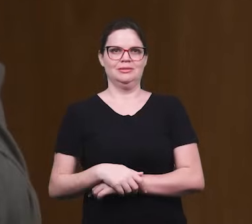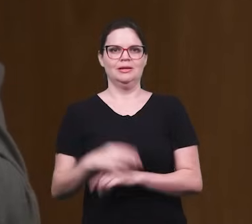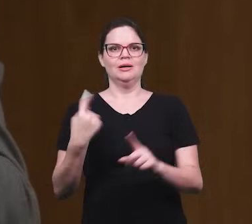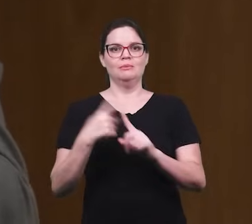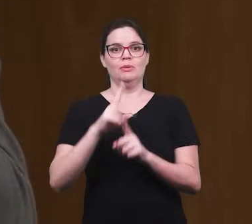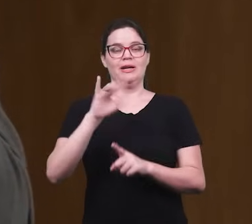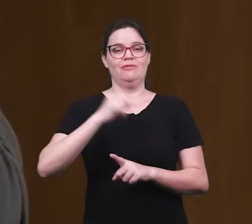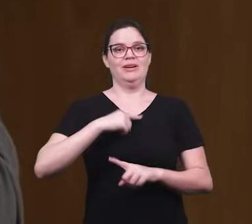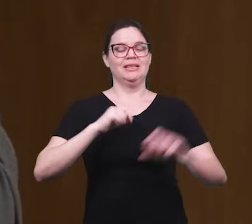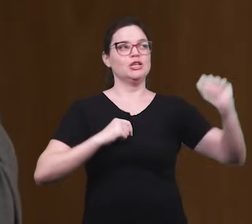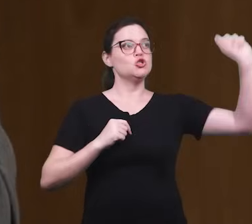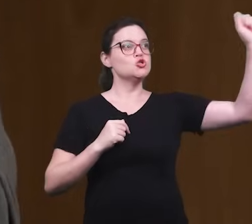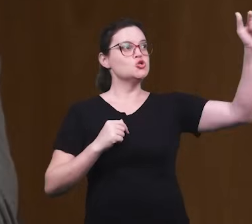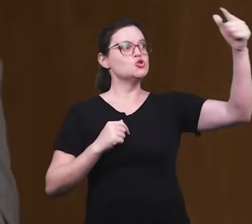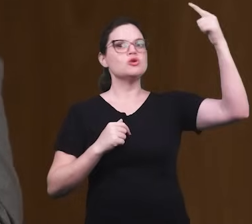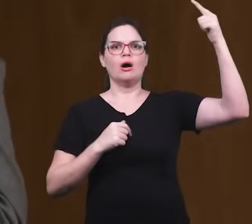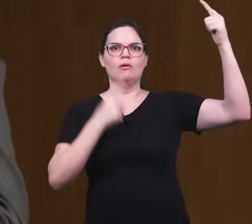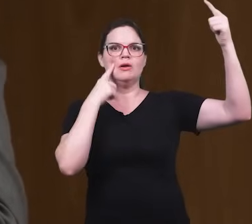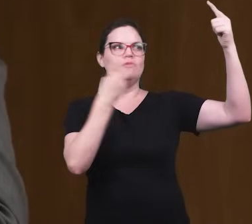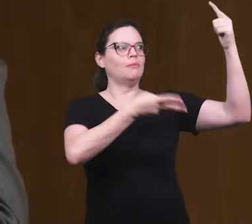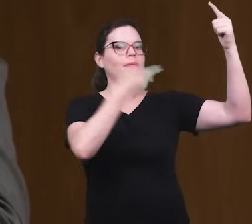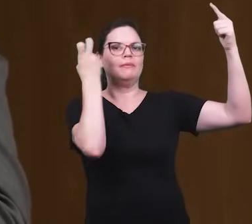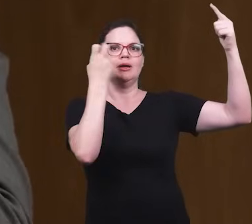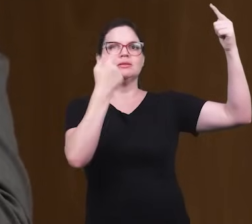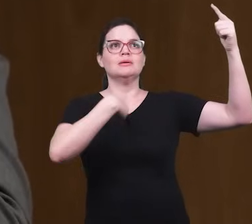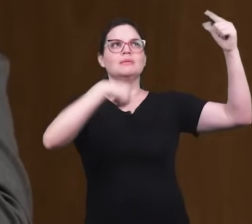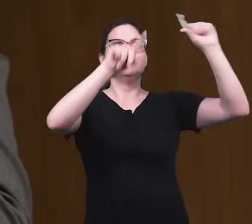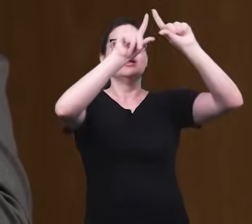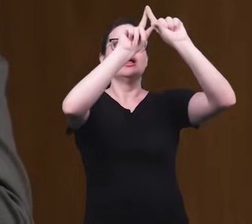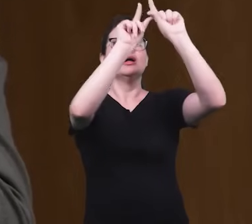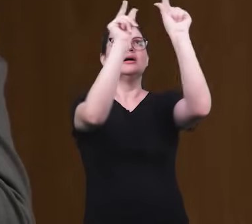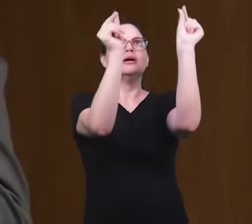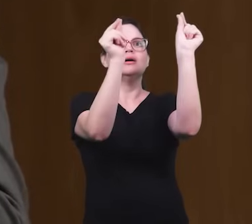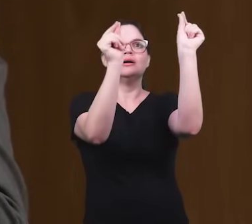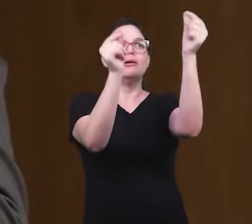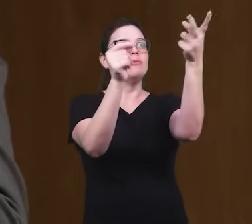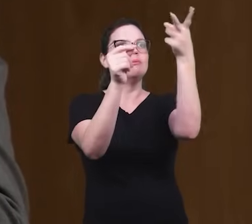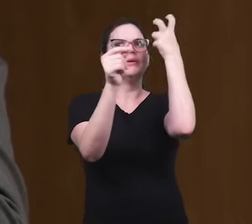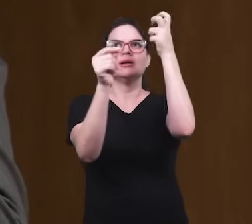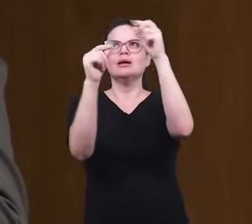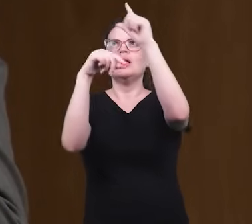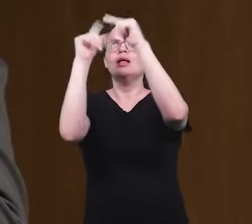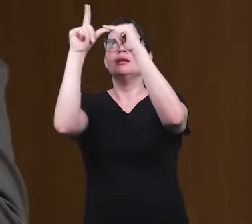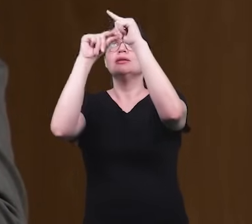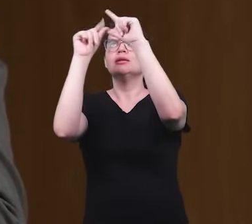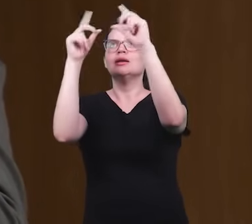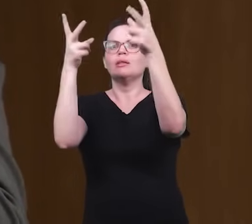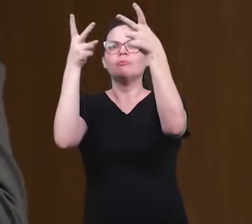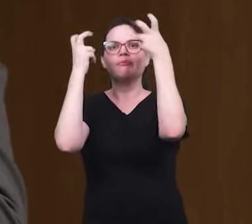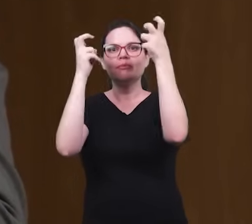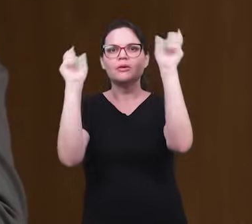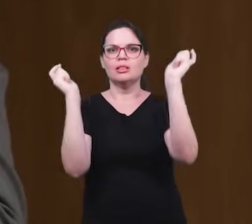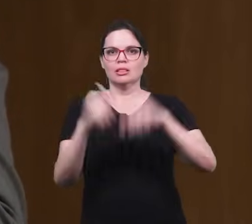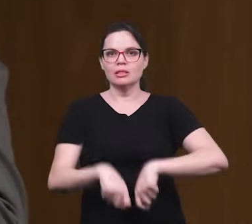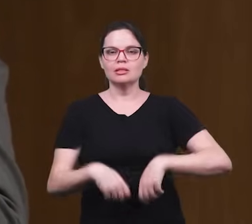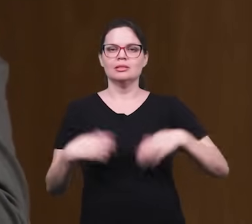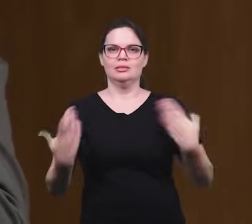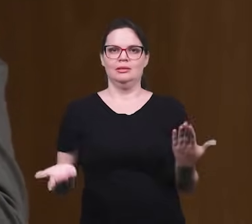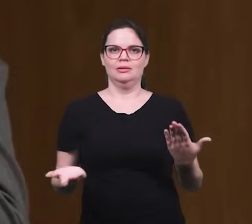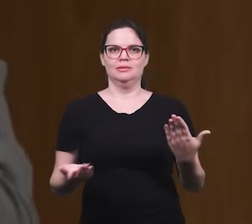no sol, na lua e nas estrelas. Nós já vemos, aos olhos da ciência, que nós já temos